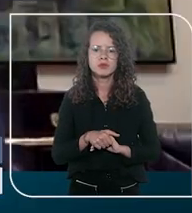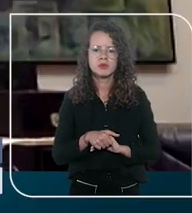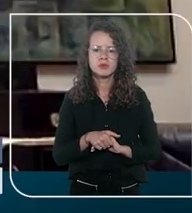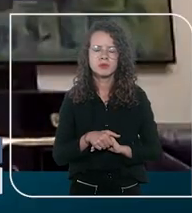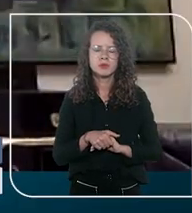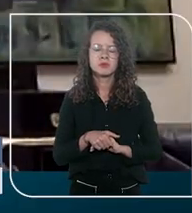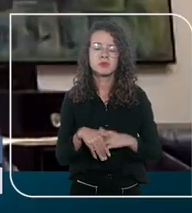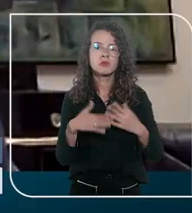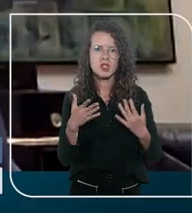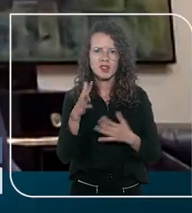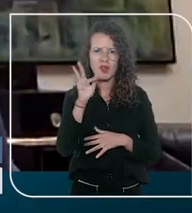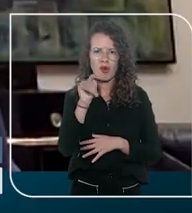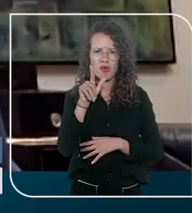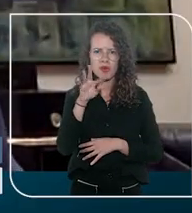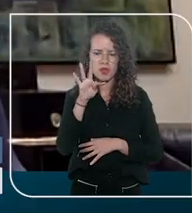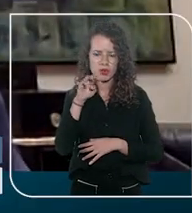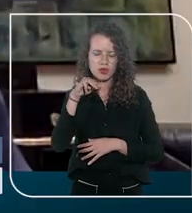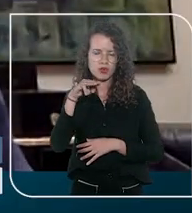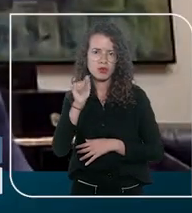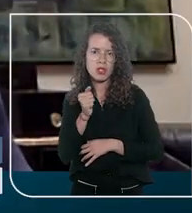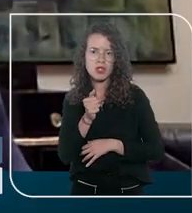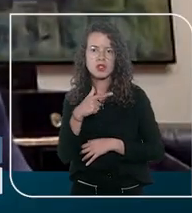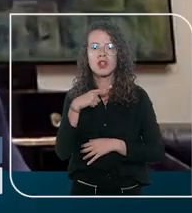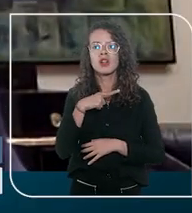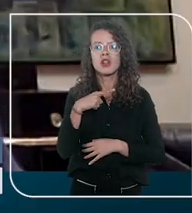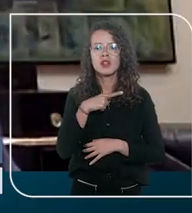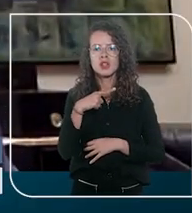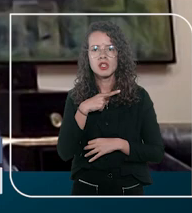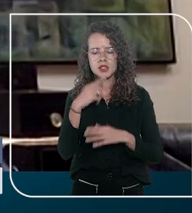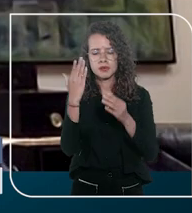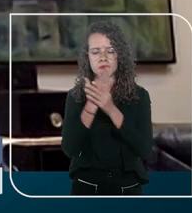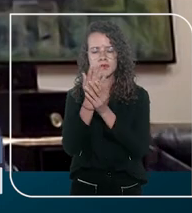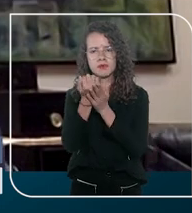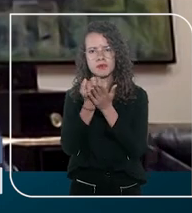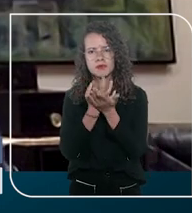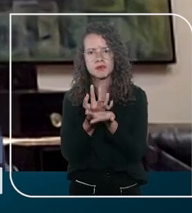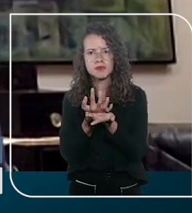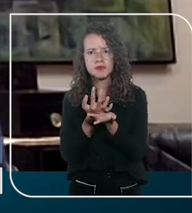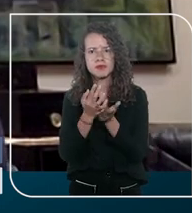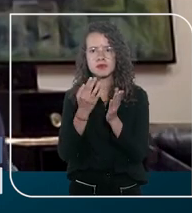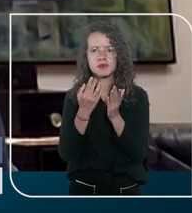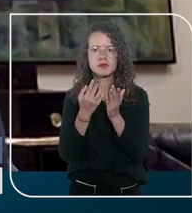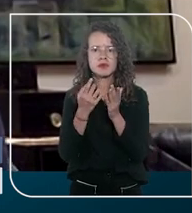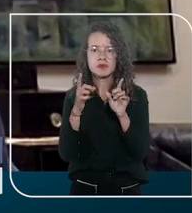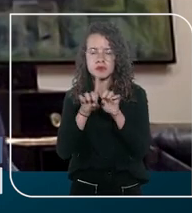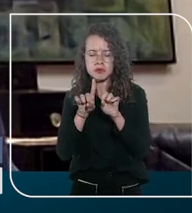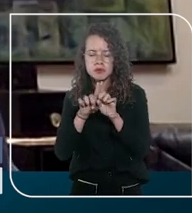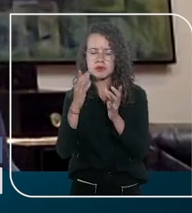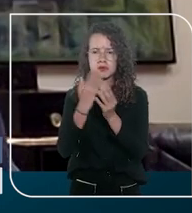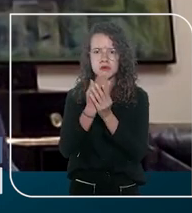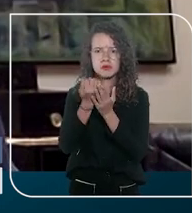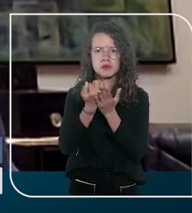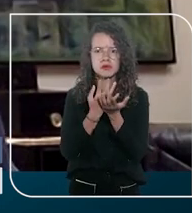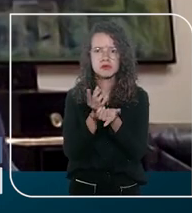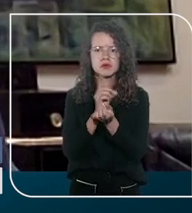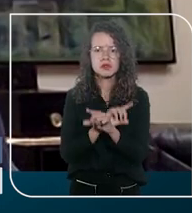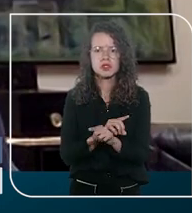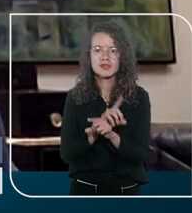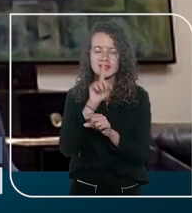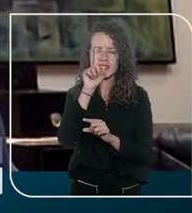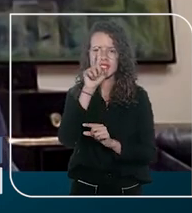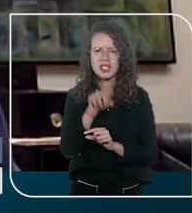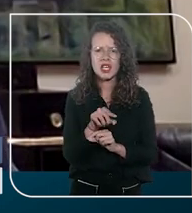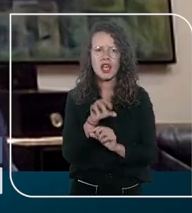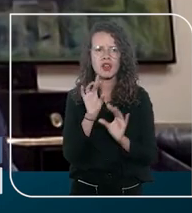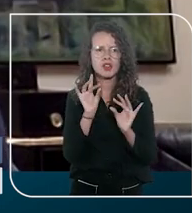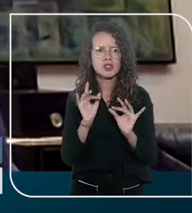Fátima, assim como o embargo de declaração, né, esse efeito dos embargos de divergência é bastante peculiar, com efeito interruptivo